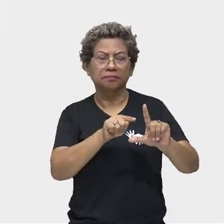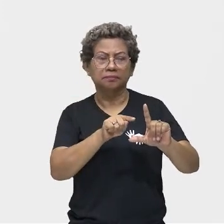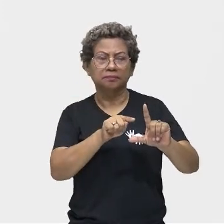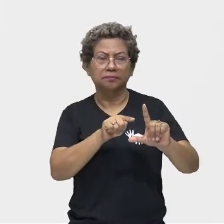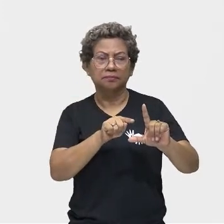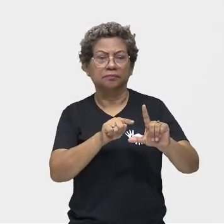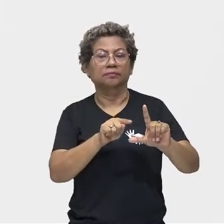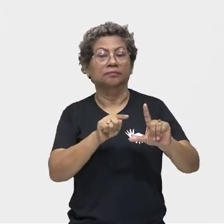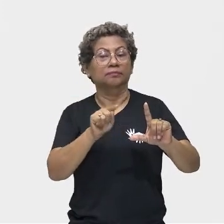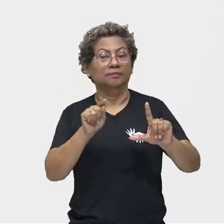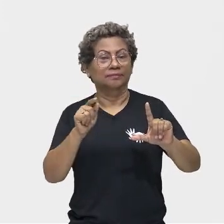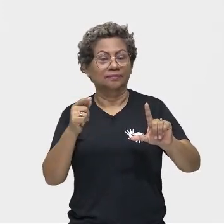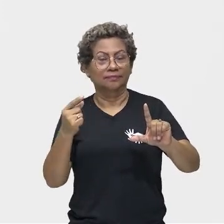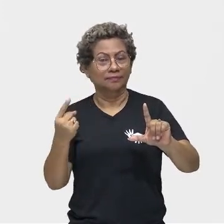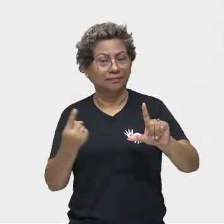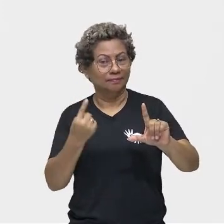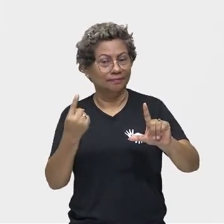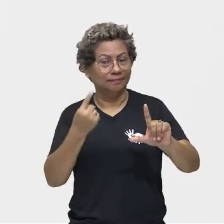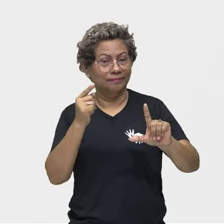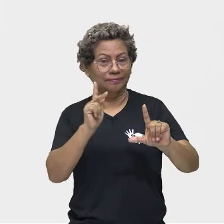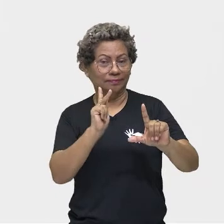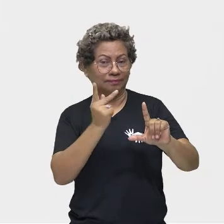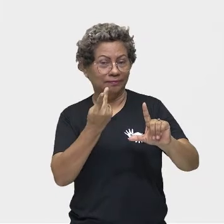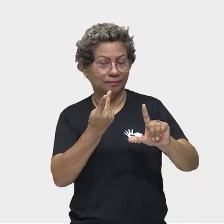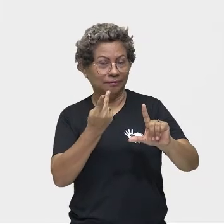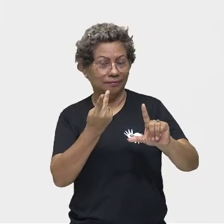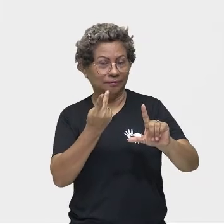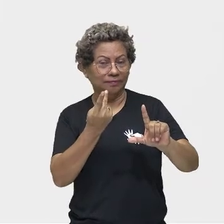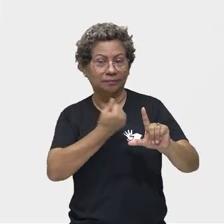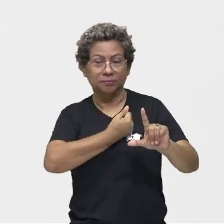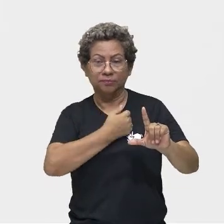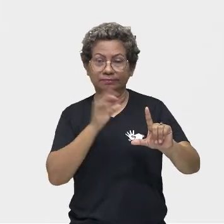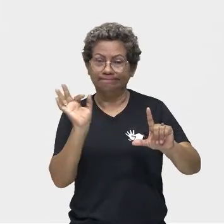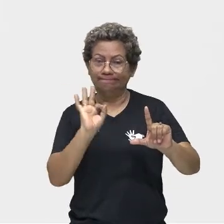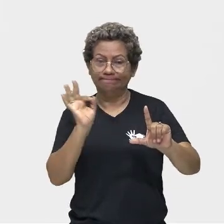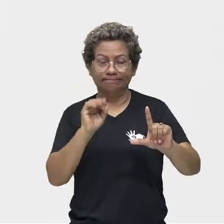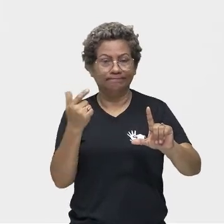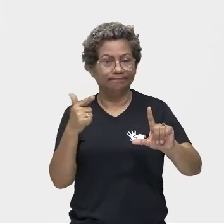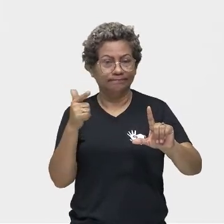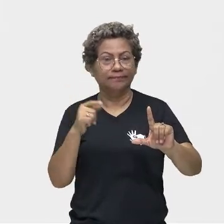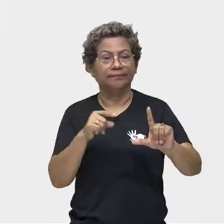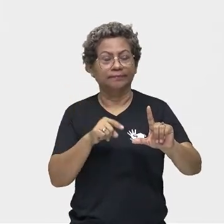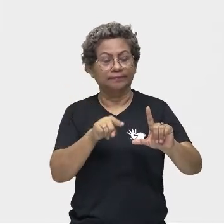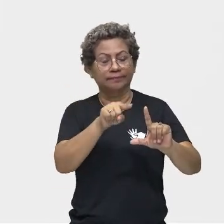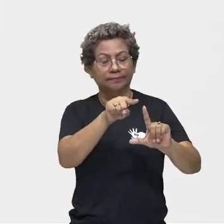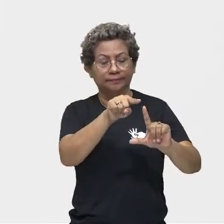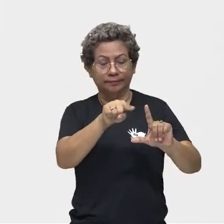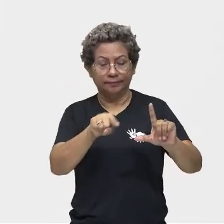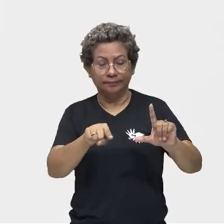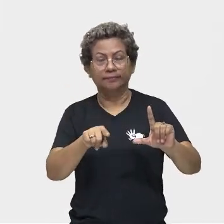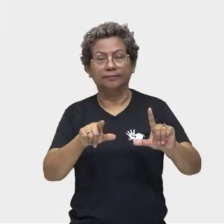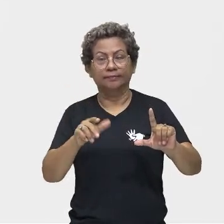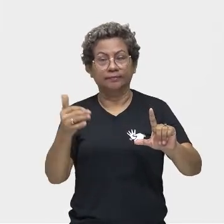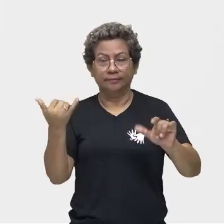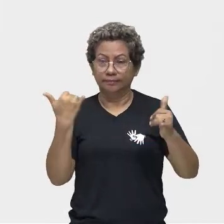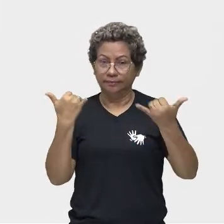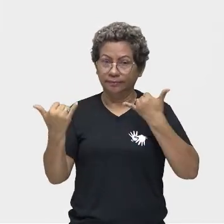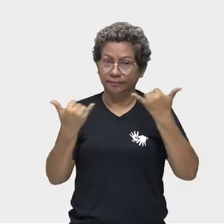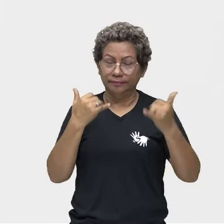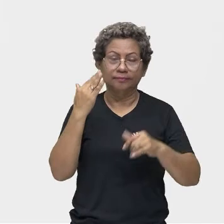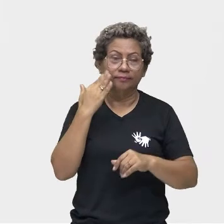altura. Então, nós temos aí duas relações métricas, né, no triângulo retângulo que envolvem a